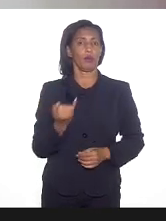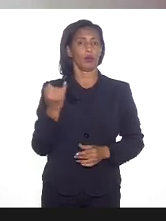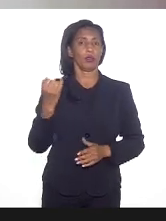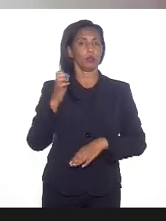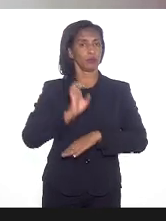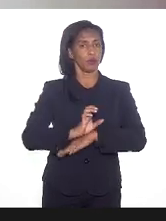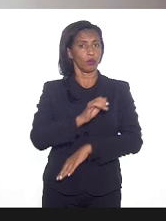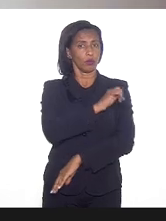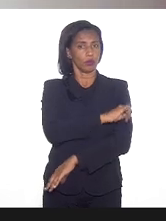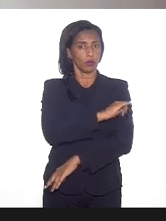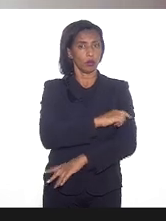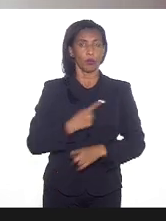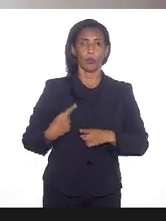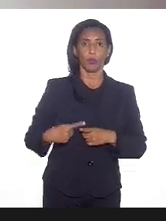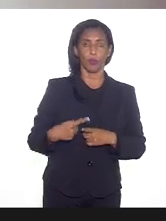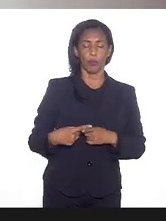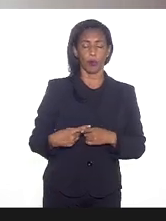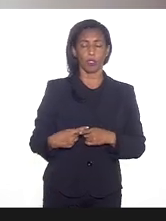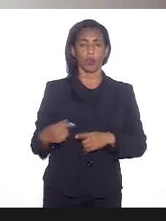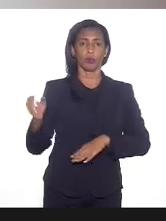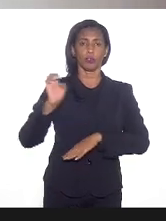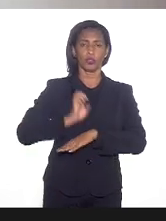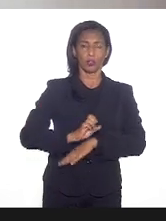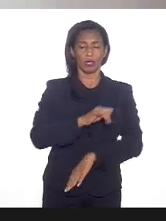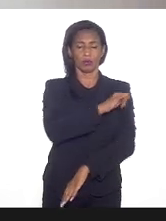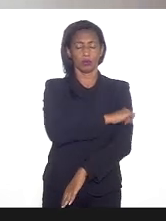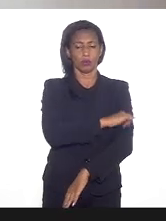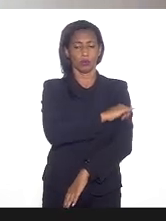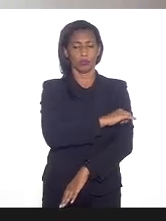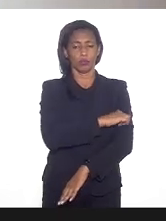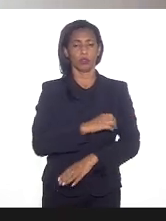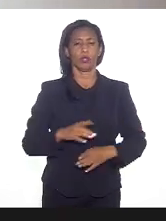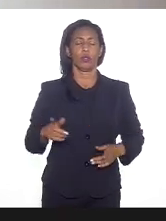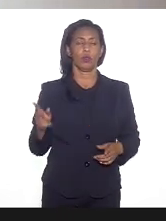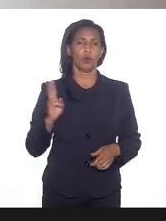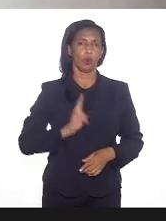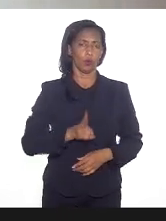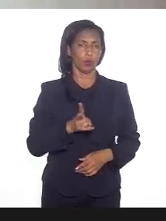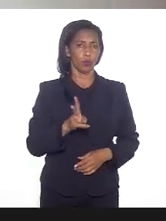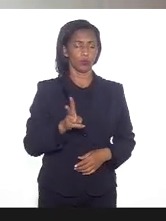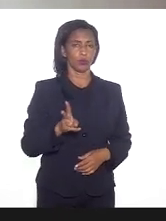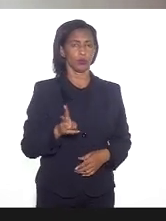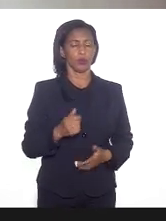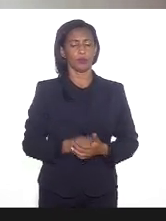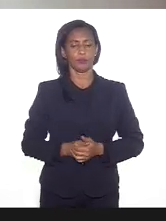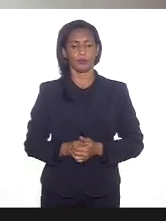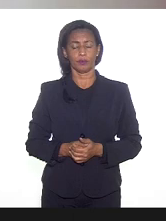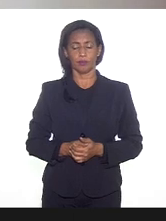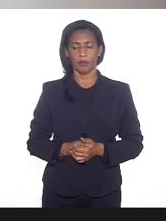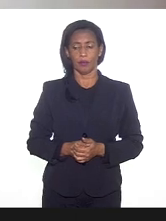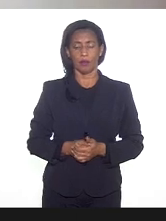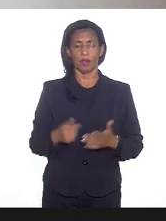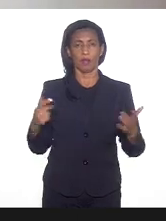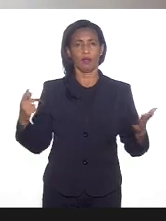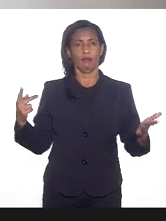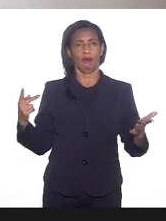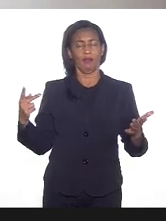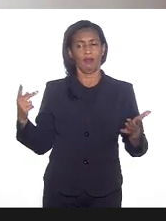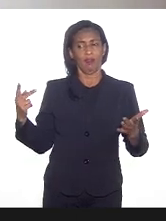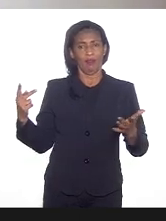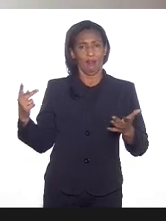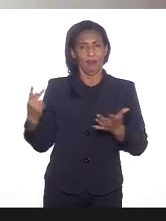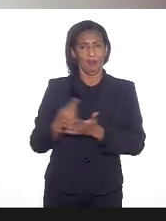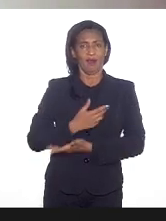Rio de Janeiro, porque o Estado do Rio de Janeiro continua enfrentando uma crise